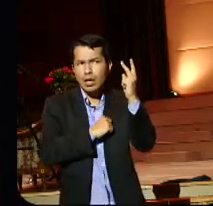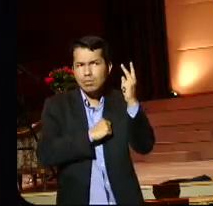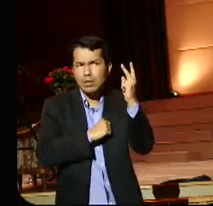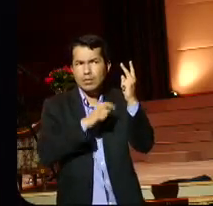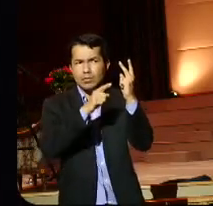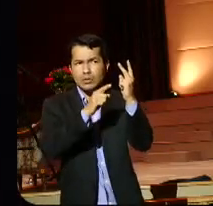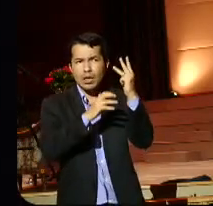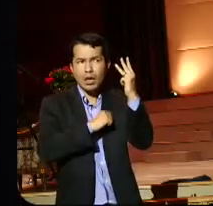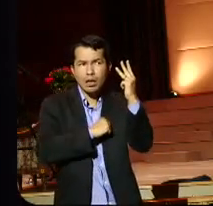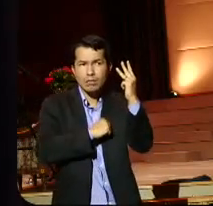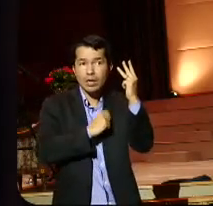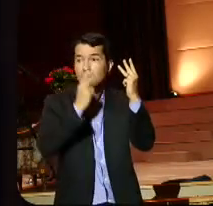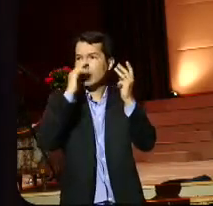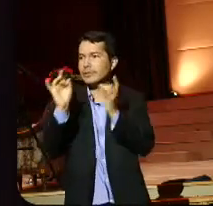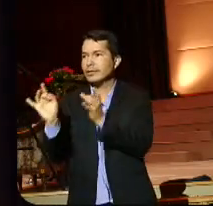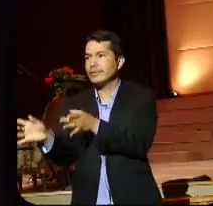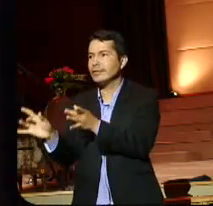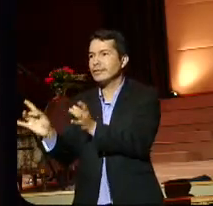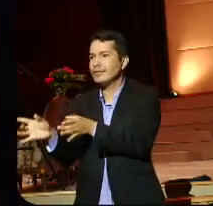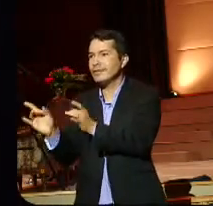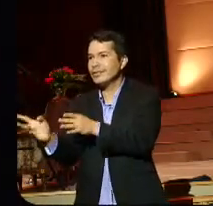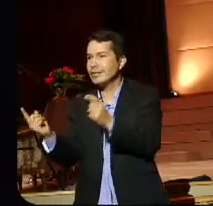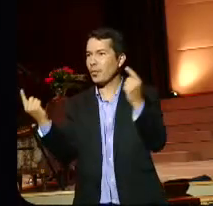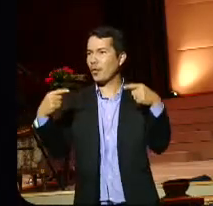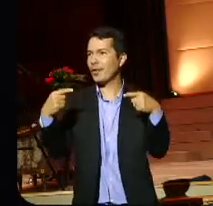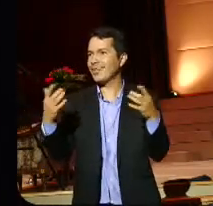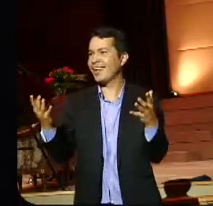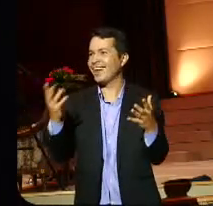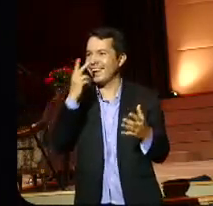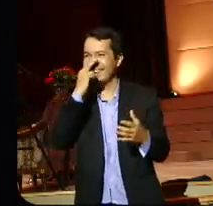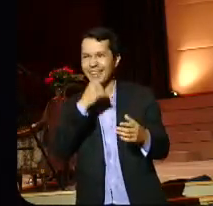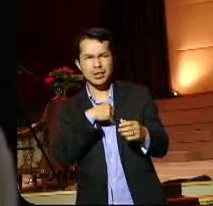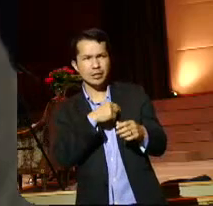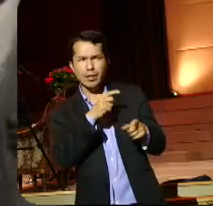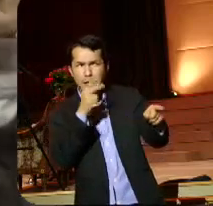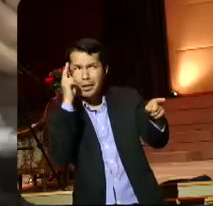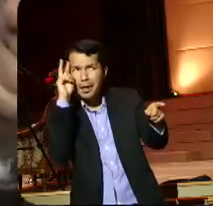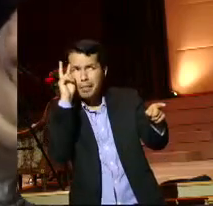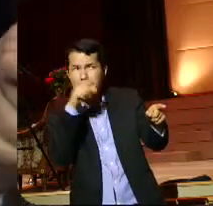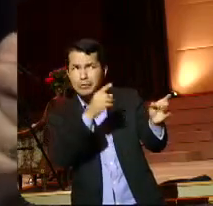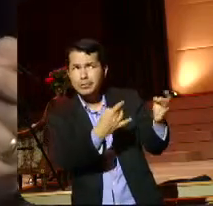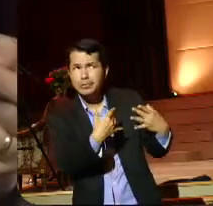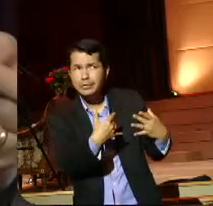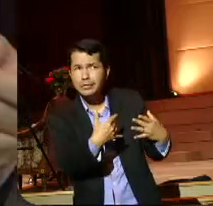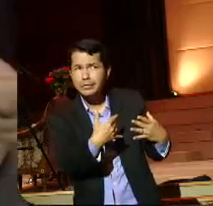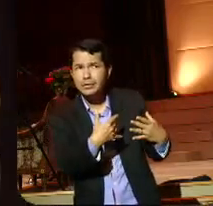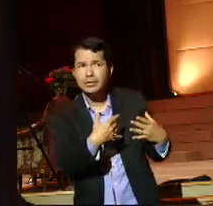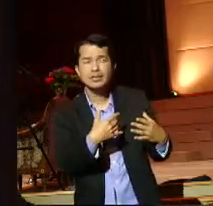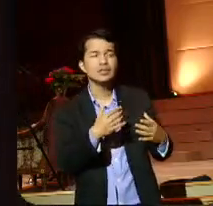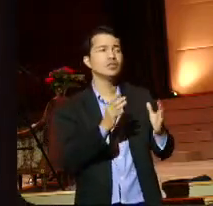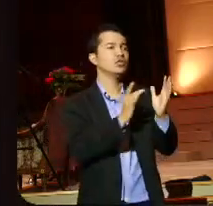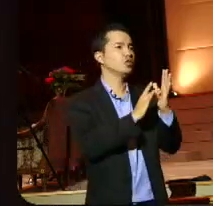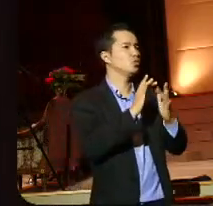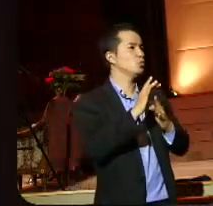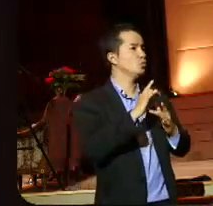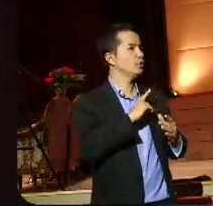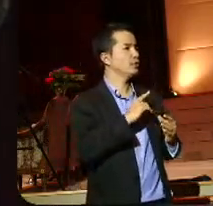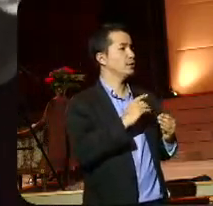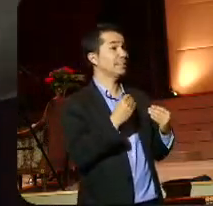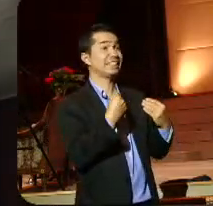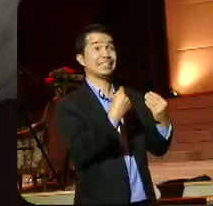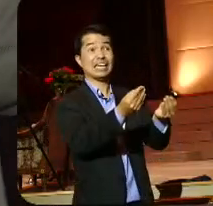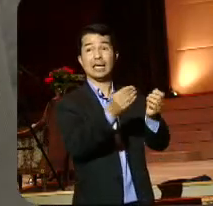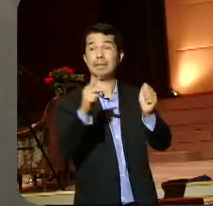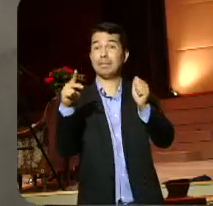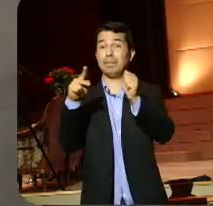ele: pastoreia o meu rebanho. E naquele momento Jesus estava empoderando Pedro e dizendo: estou te dando